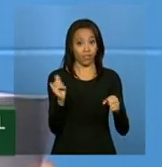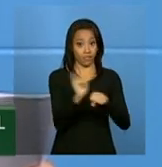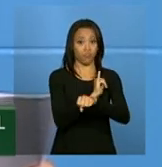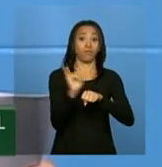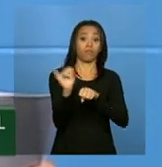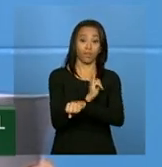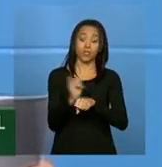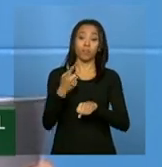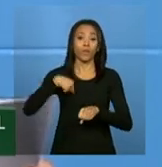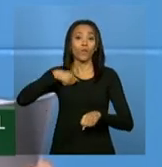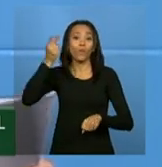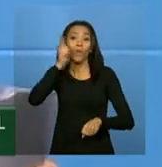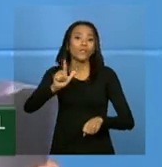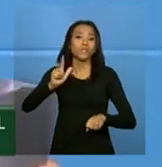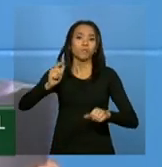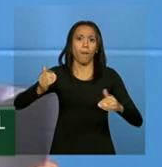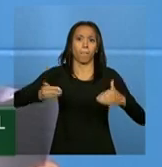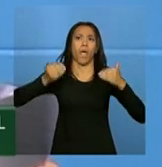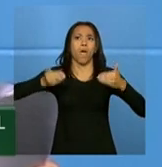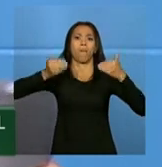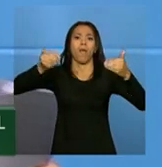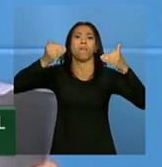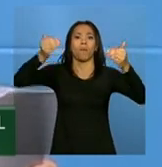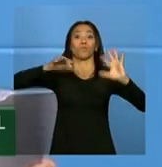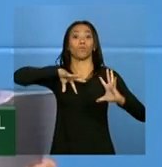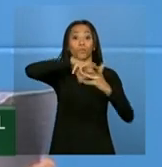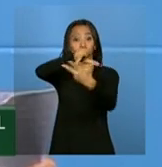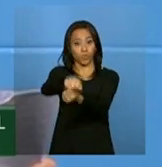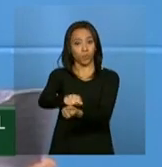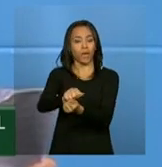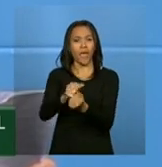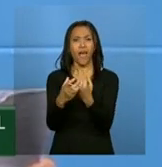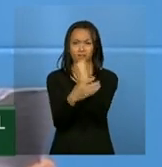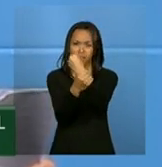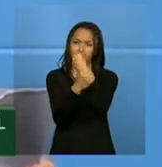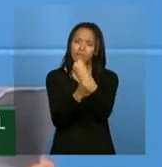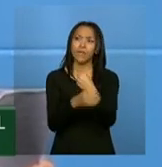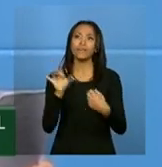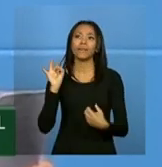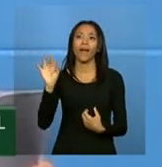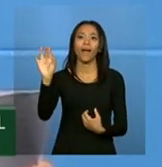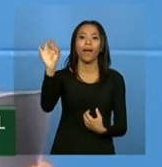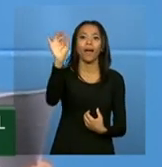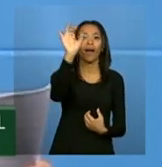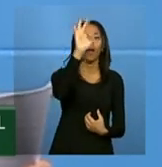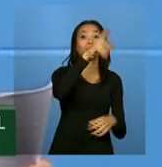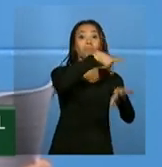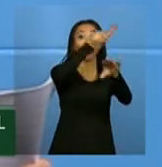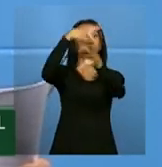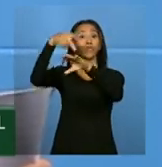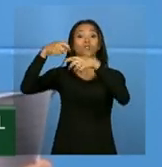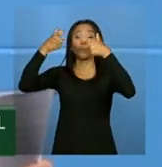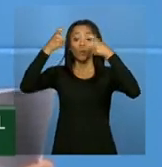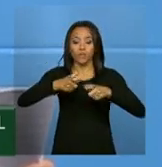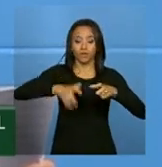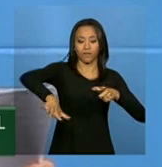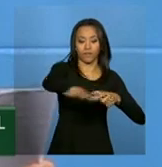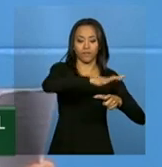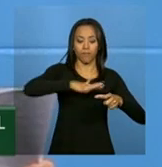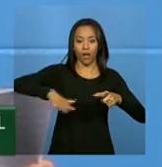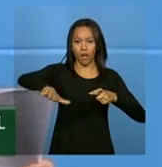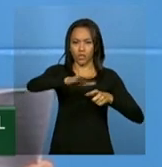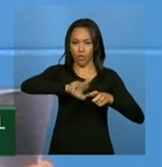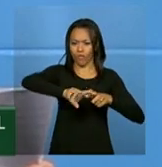estratégicos para que a gente avance no mundo é garantir em cada um dos países espaços institucionais com